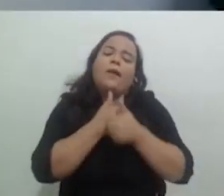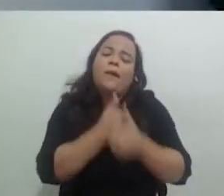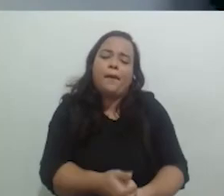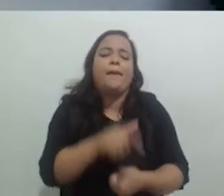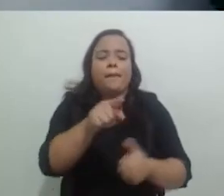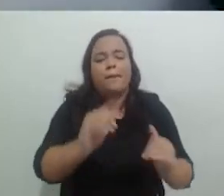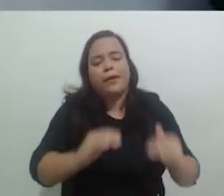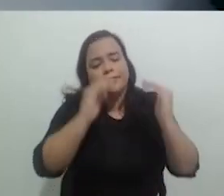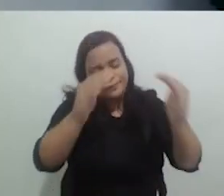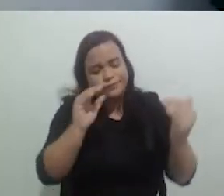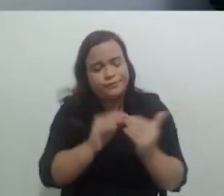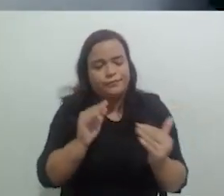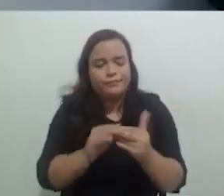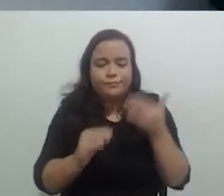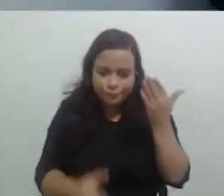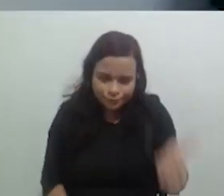Então,